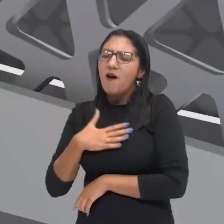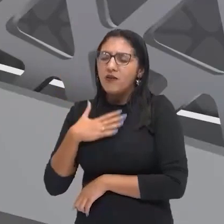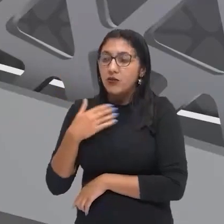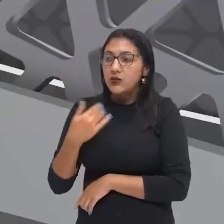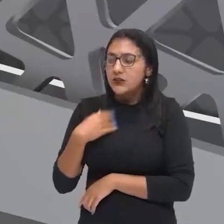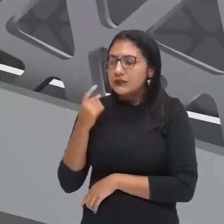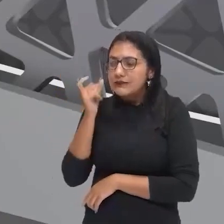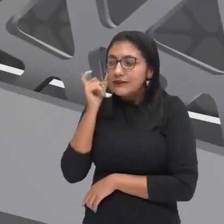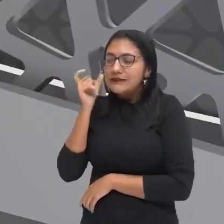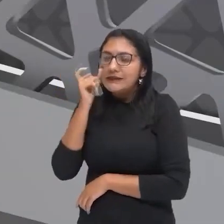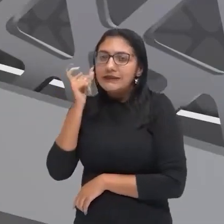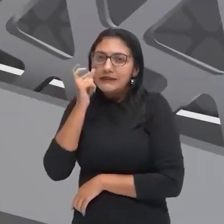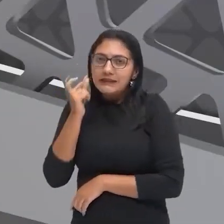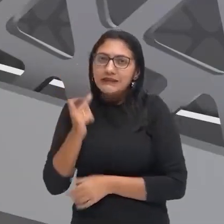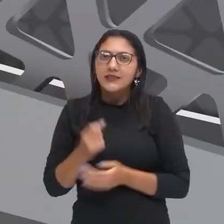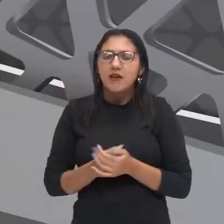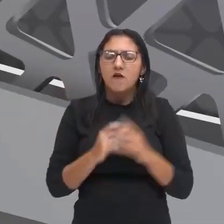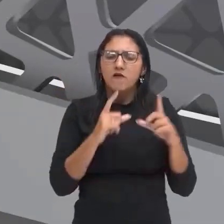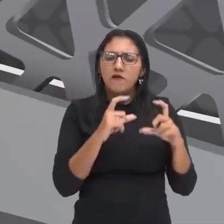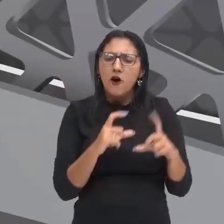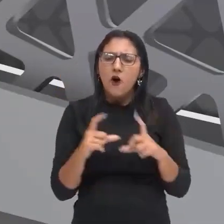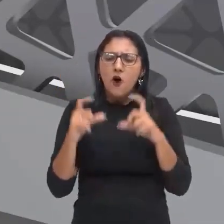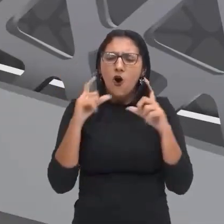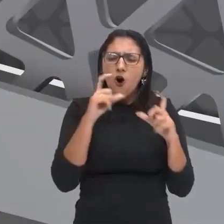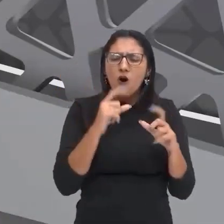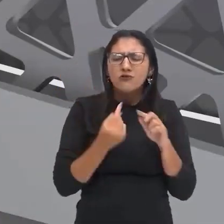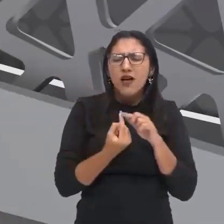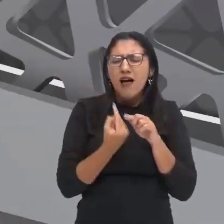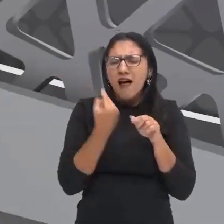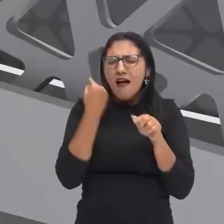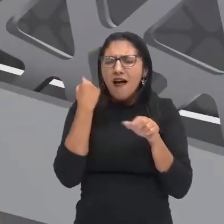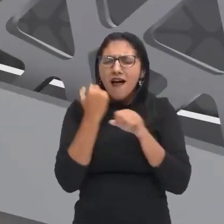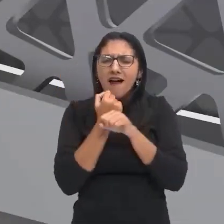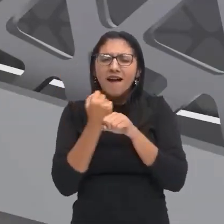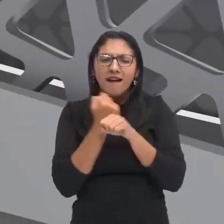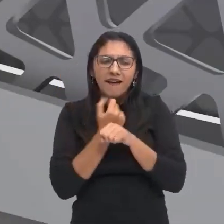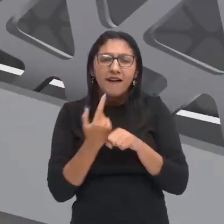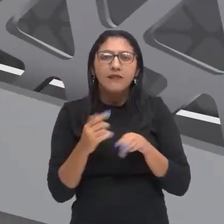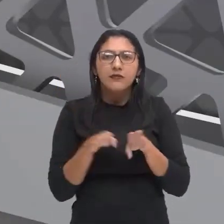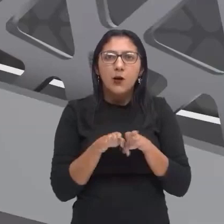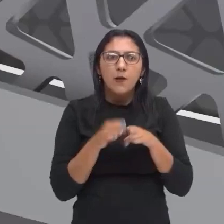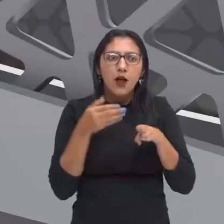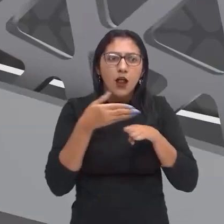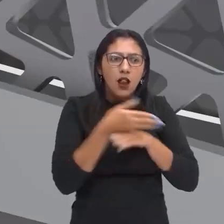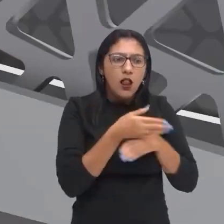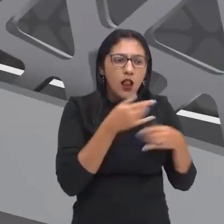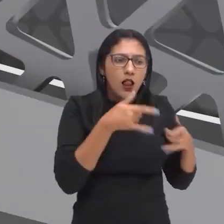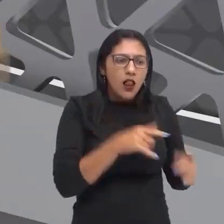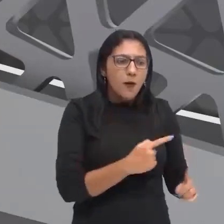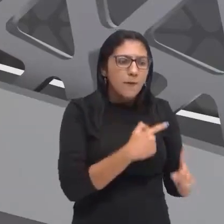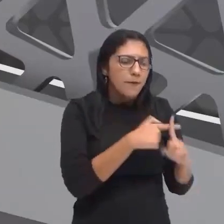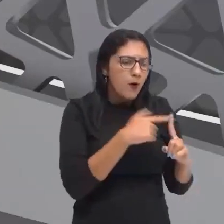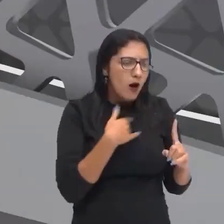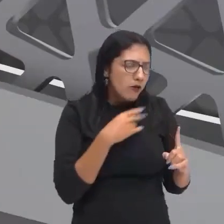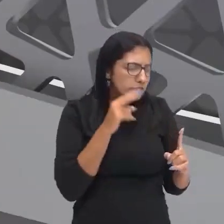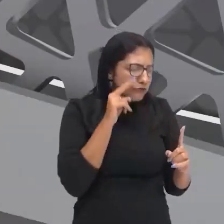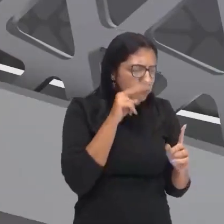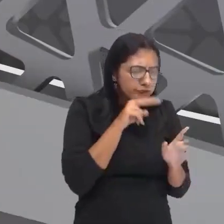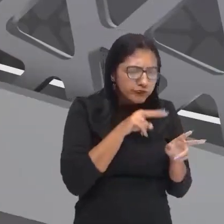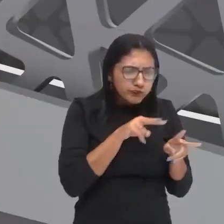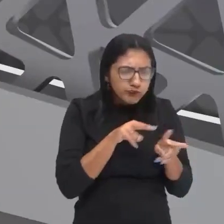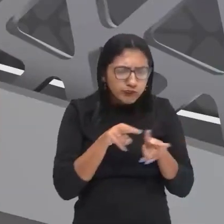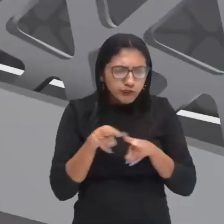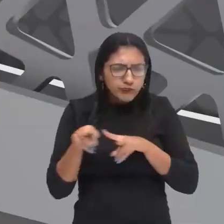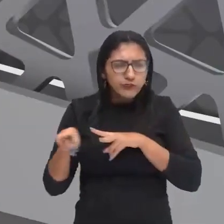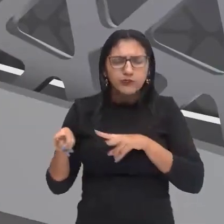gostei de visitar cemitérios e ver ali na lápide onde quando a pessoa nasceu, quando a pessoa morreu. Então eu nasci